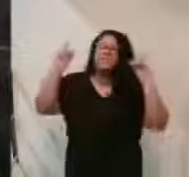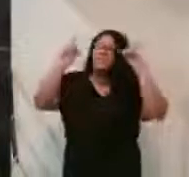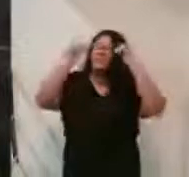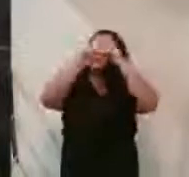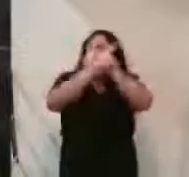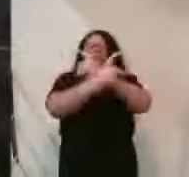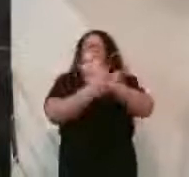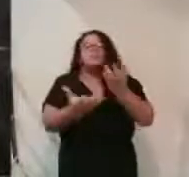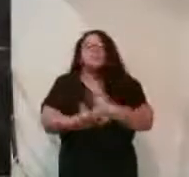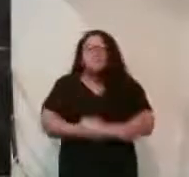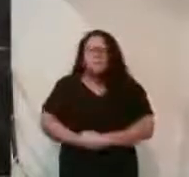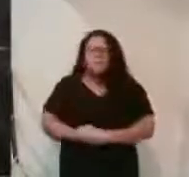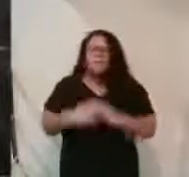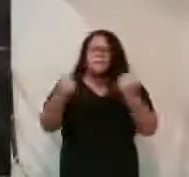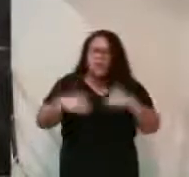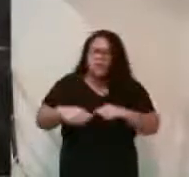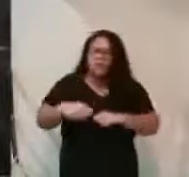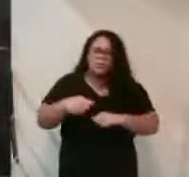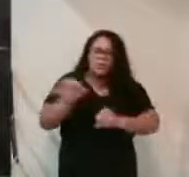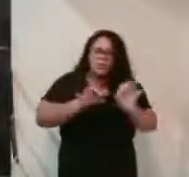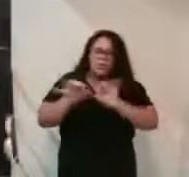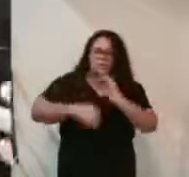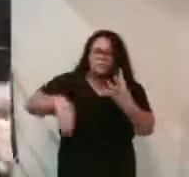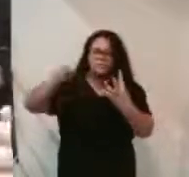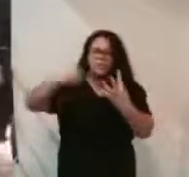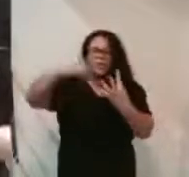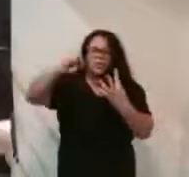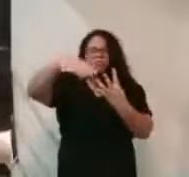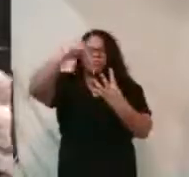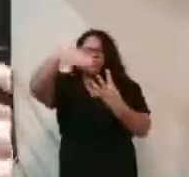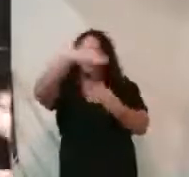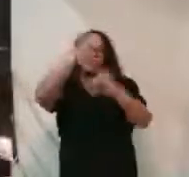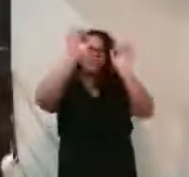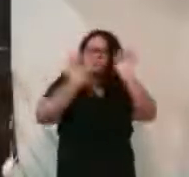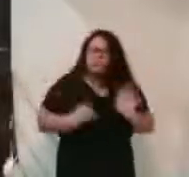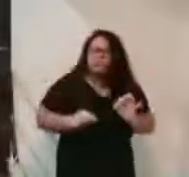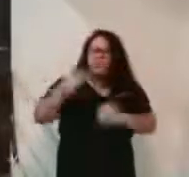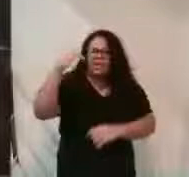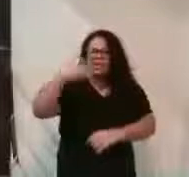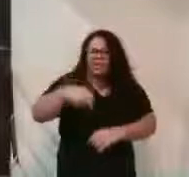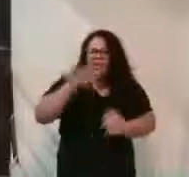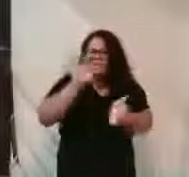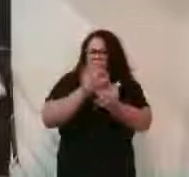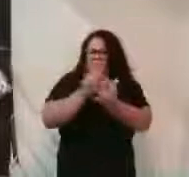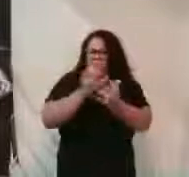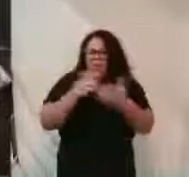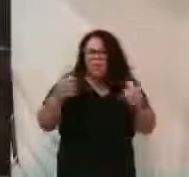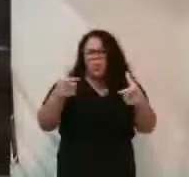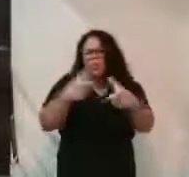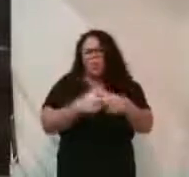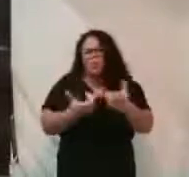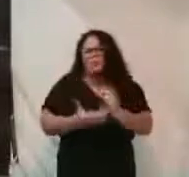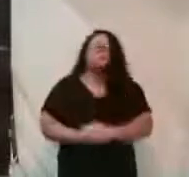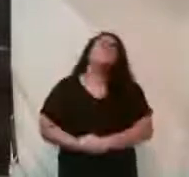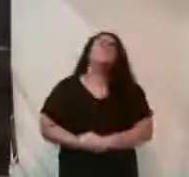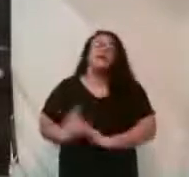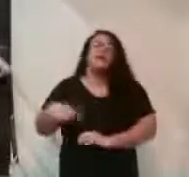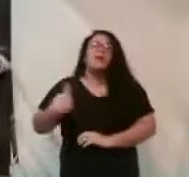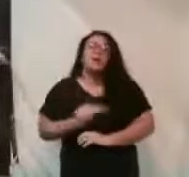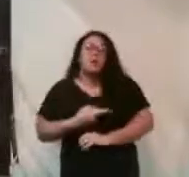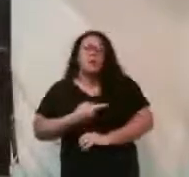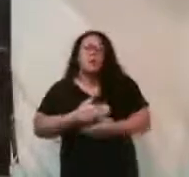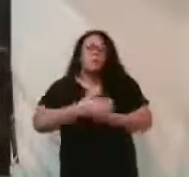havia poucos aterros aqui em Pernambuco. Então, o que é que o CAU ele estimulou? A instauração de